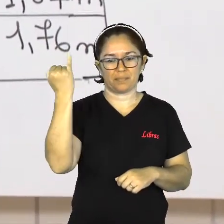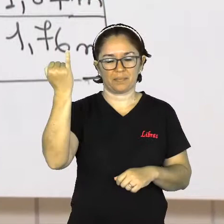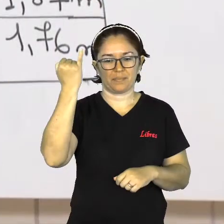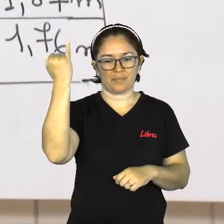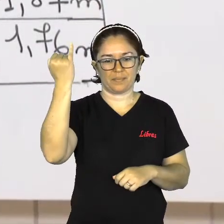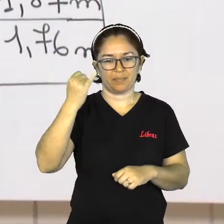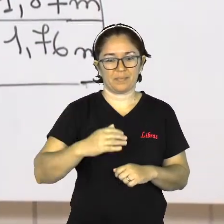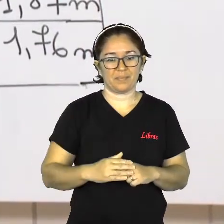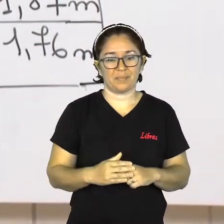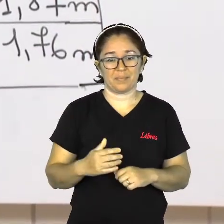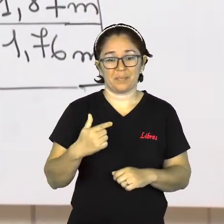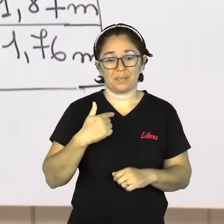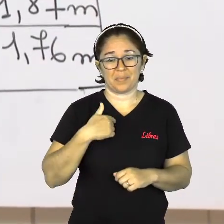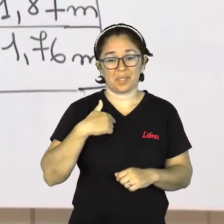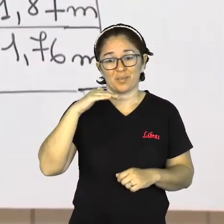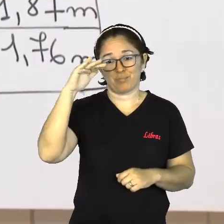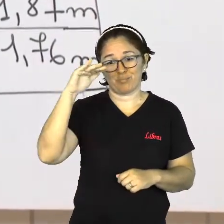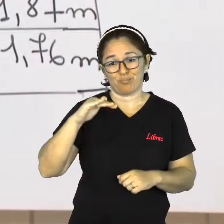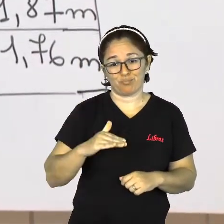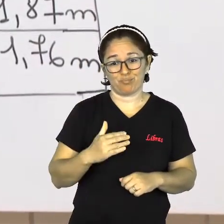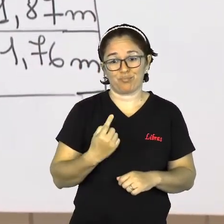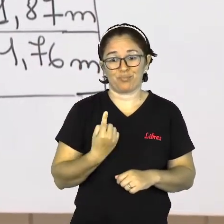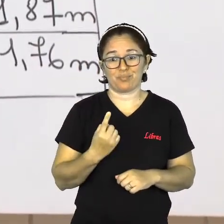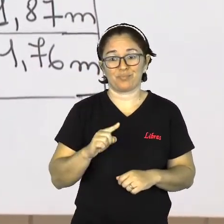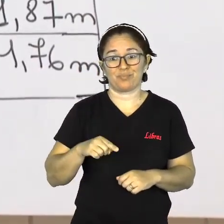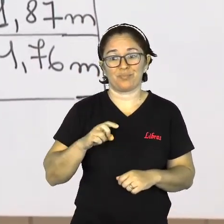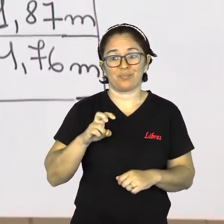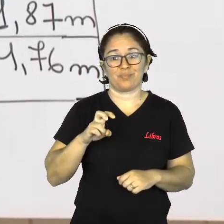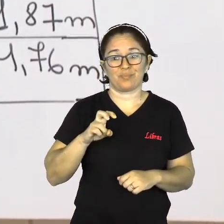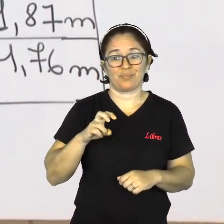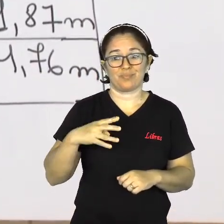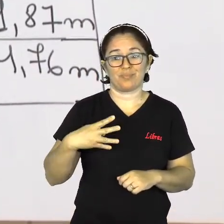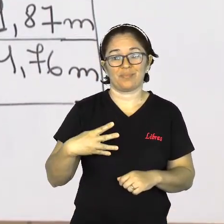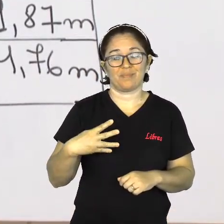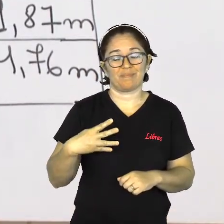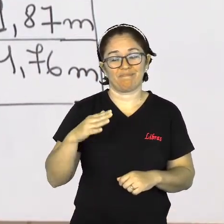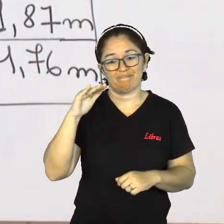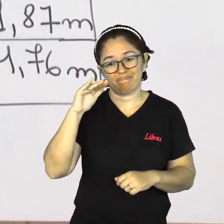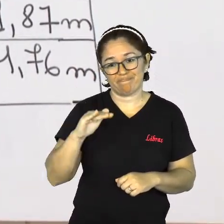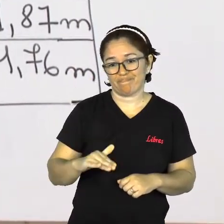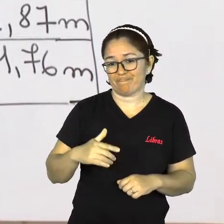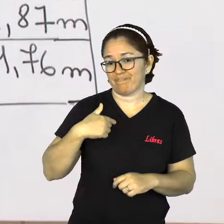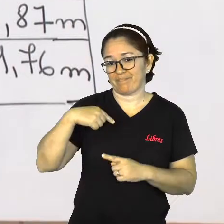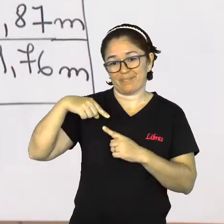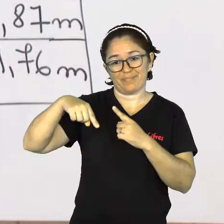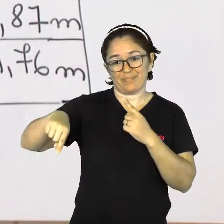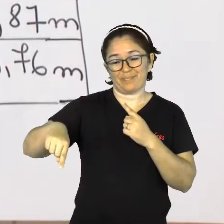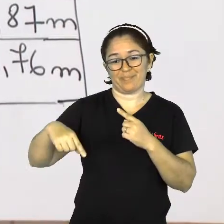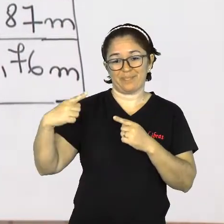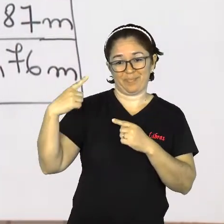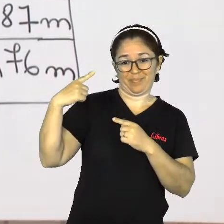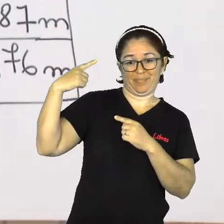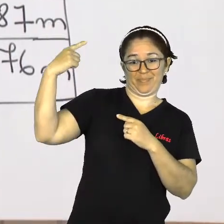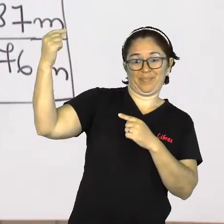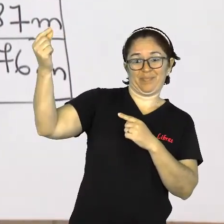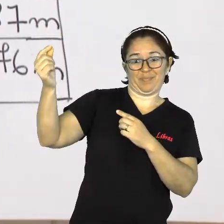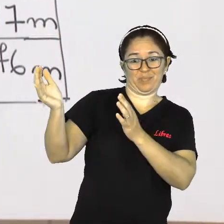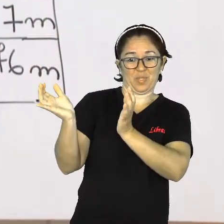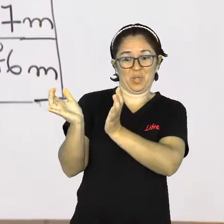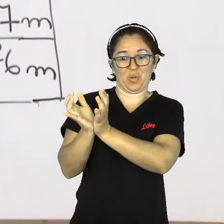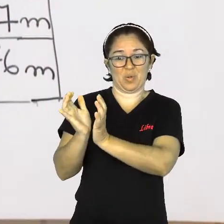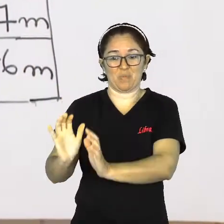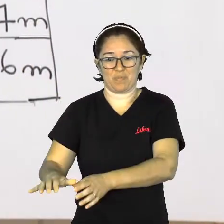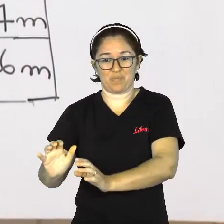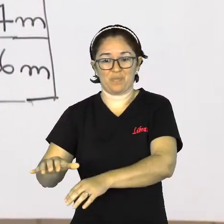A professora tem 1,54 m, ela é baixinha, tá? Então, lógico que ela não teria como ser escolhida para ir para o